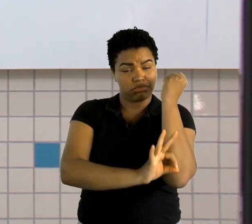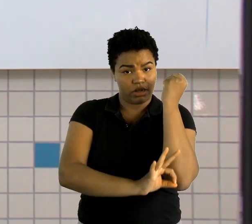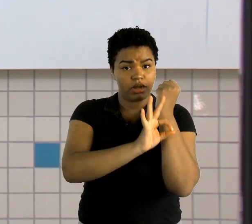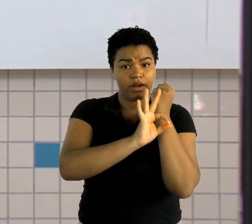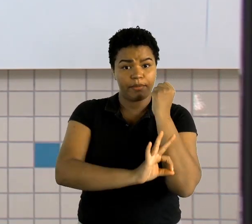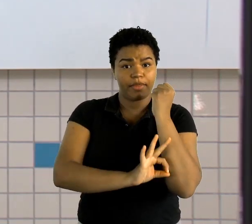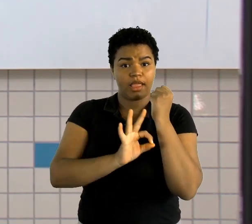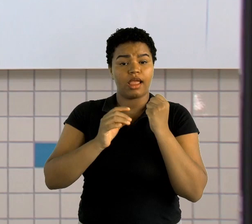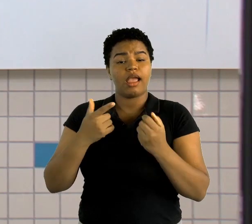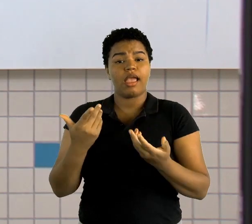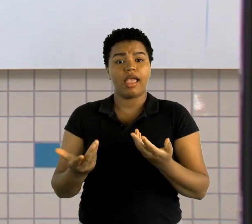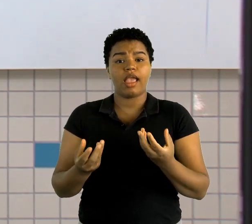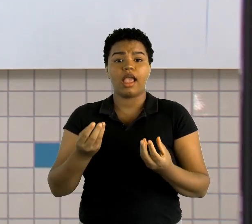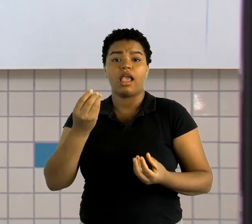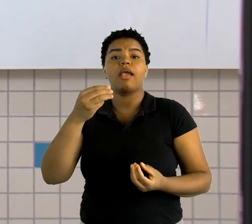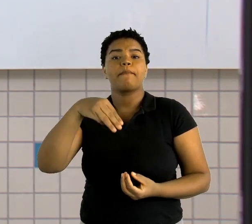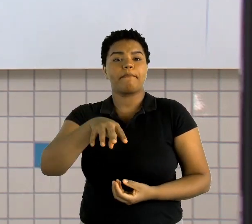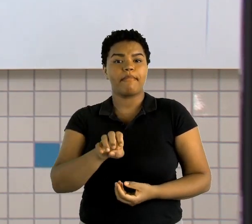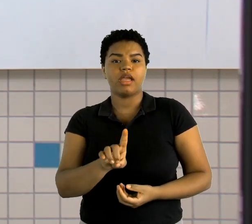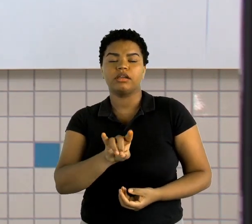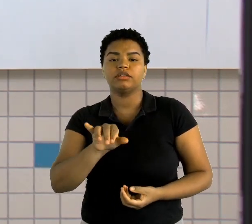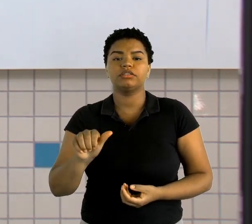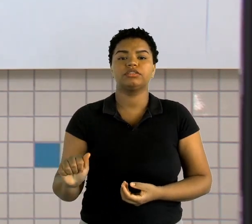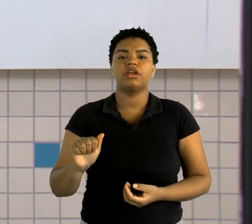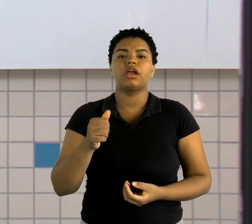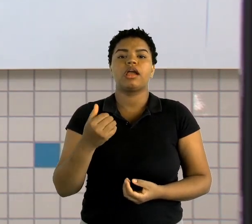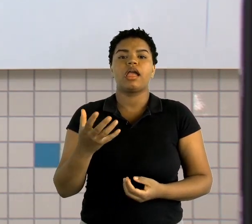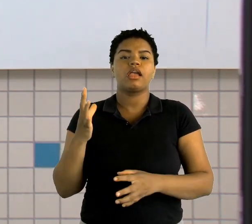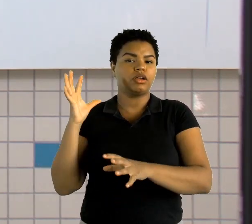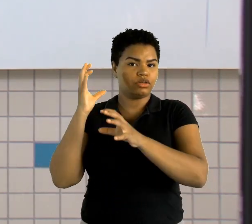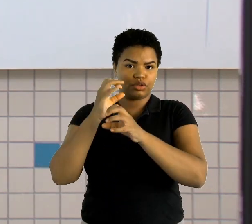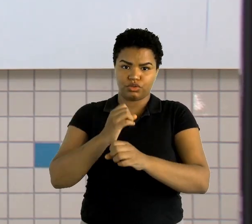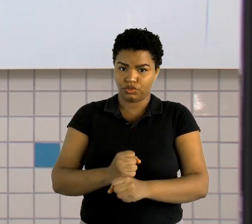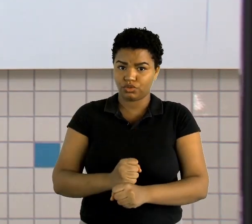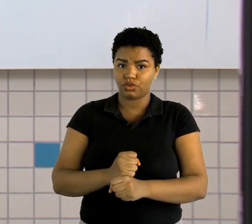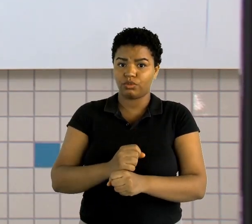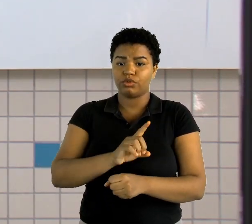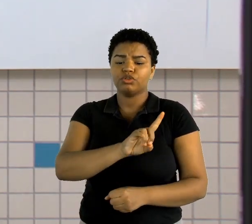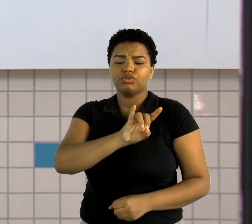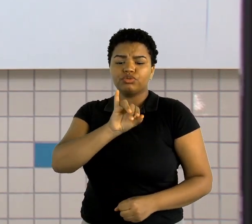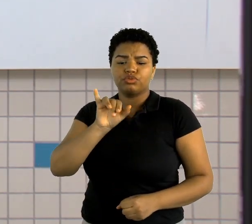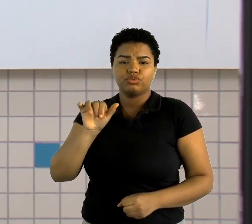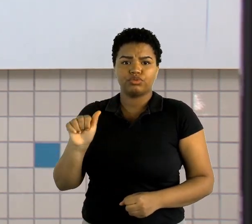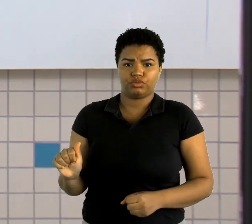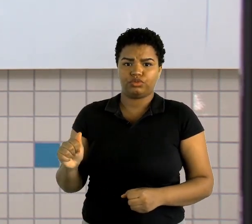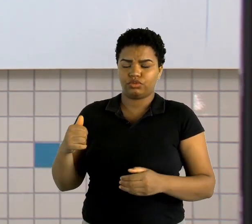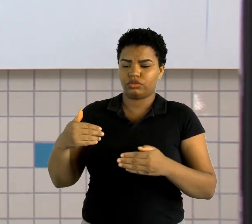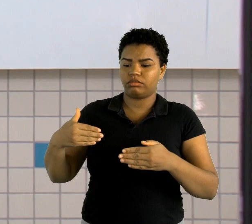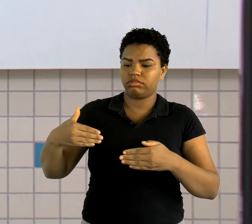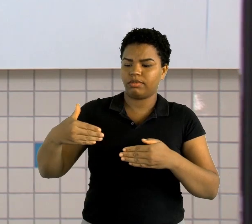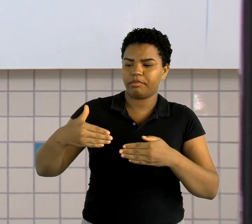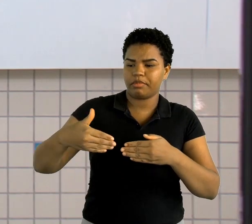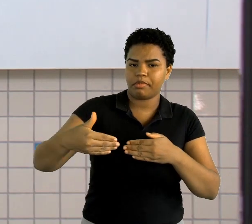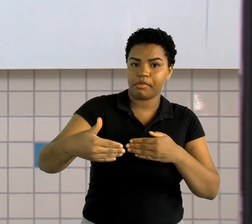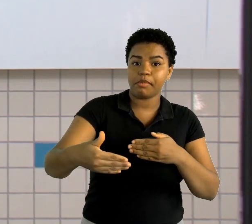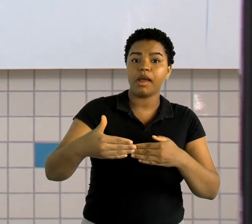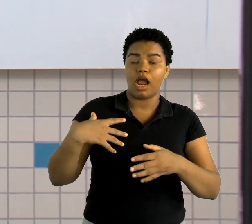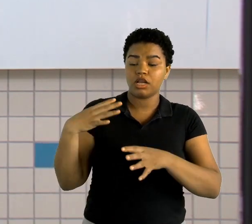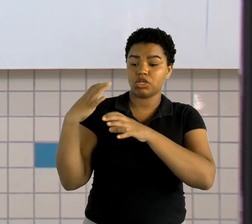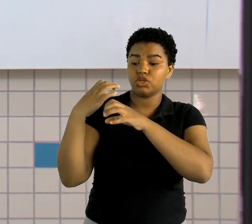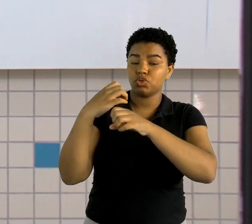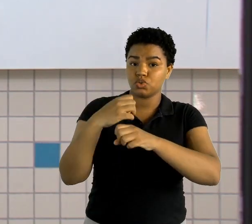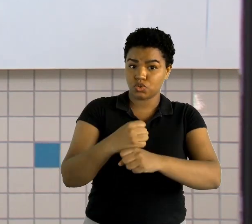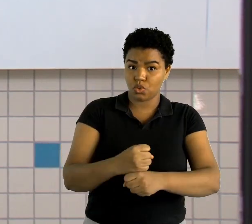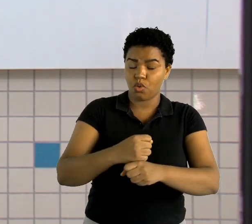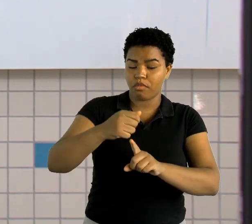a soma das temperaturas, né, dos dias que a gente quer fazer a temperatura média. Então, a temperatura média de um mês,